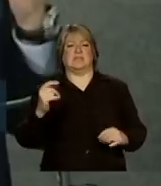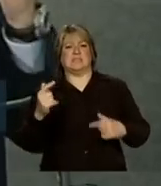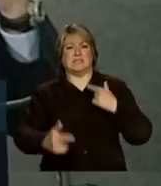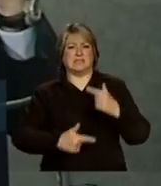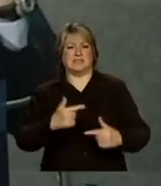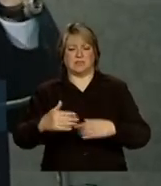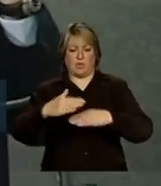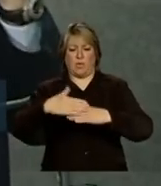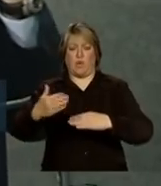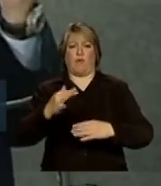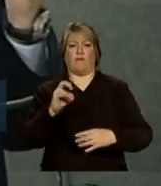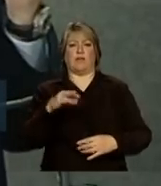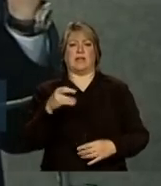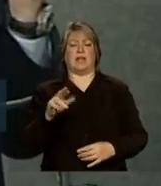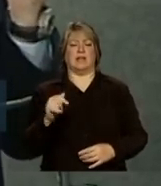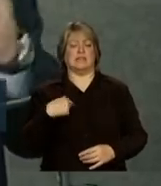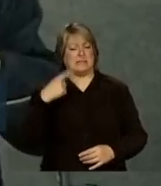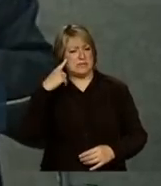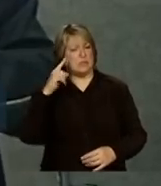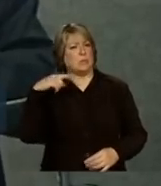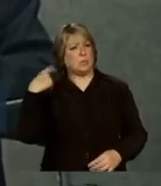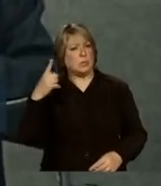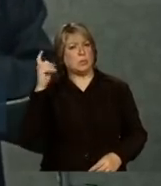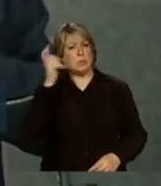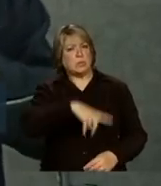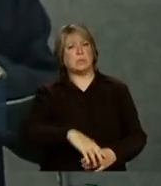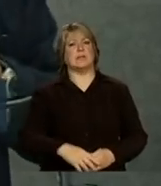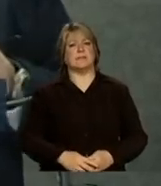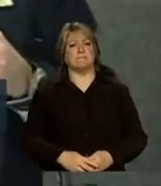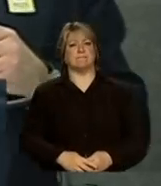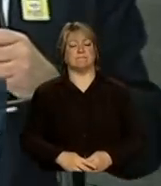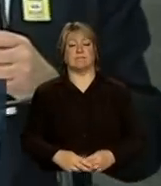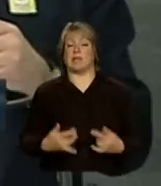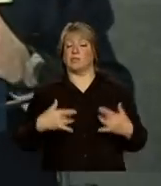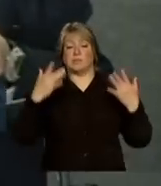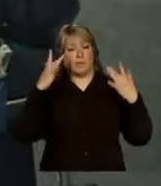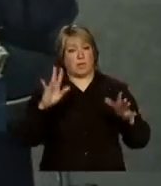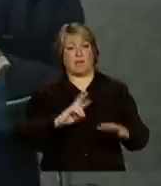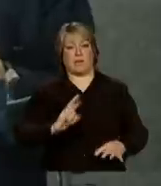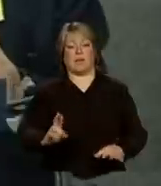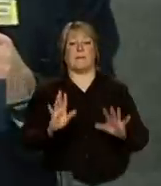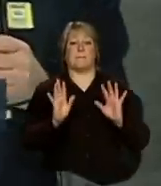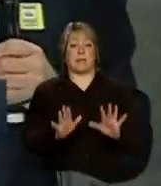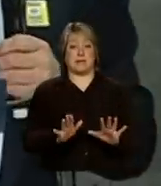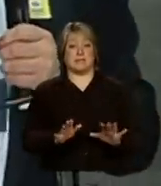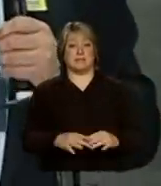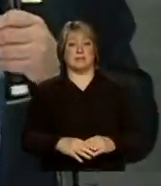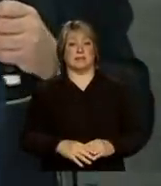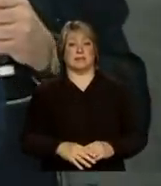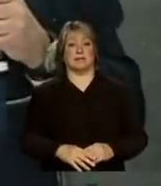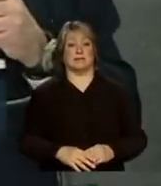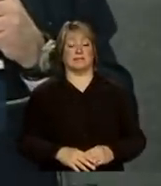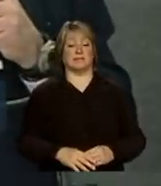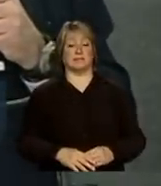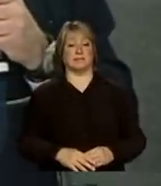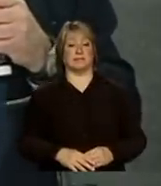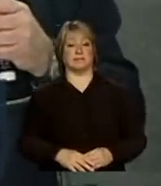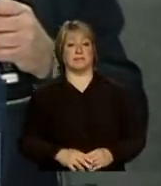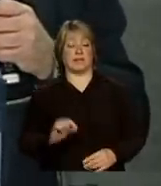fronteira né Que desafio de louco né mas eu também não sei responder mas eu eu sei que nós